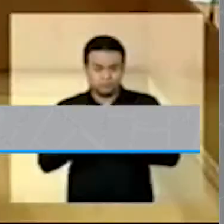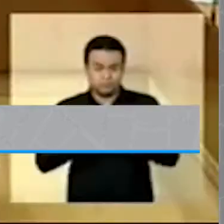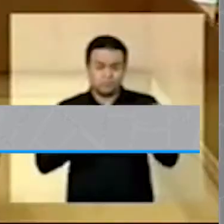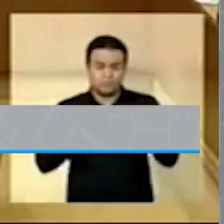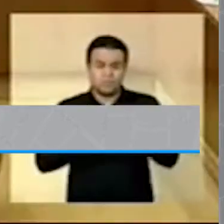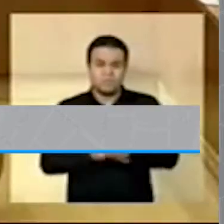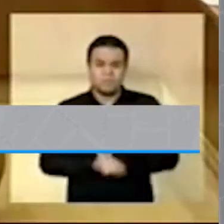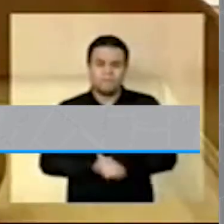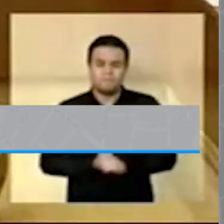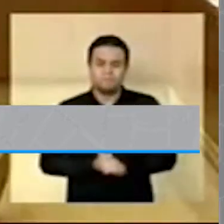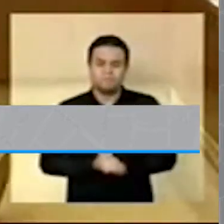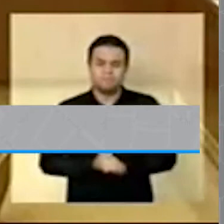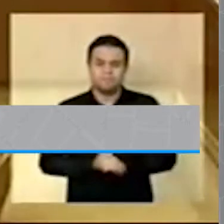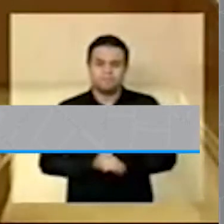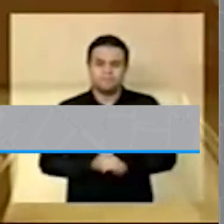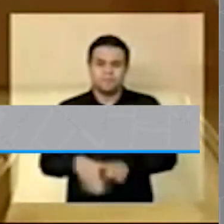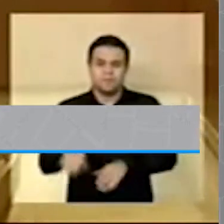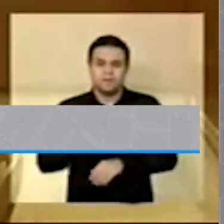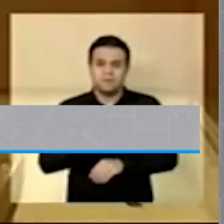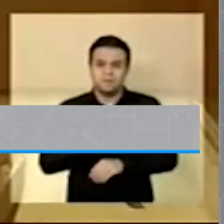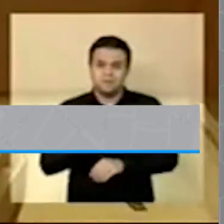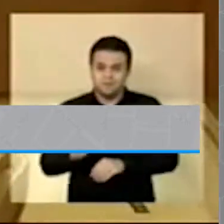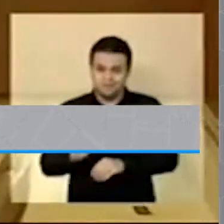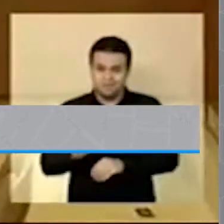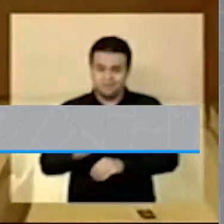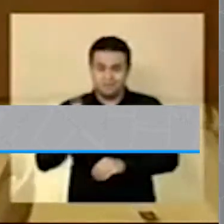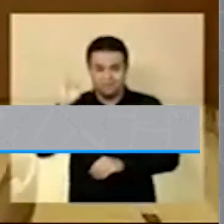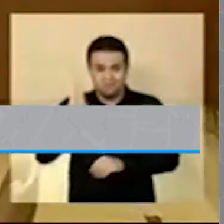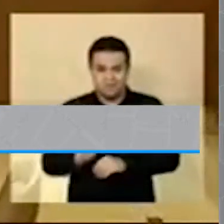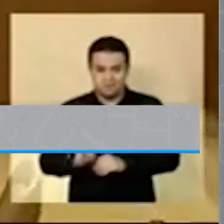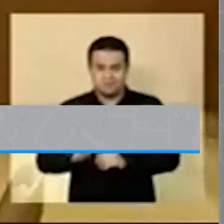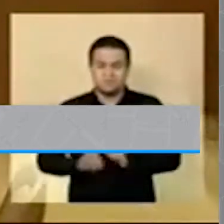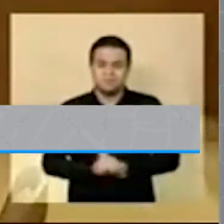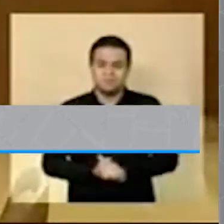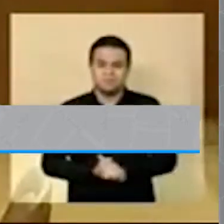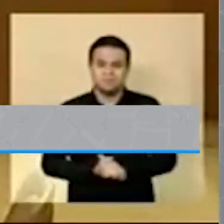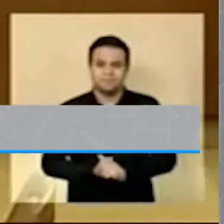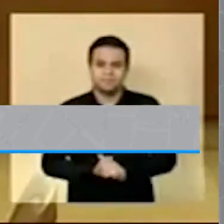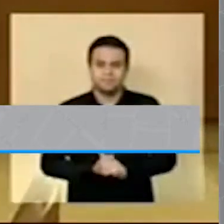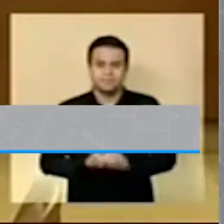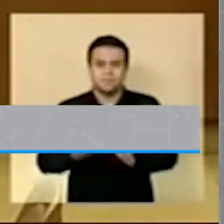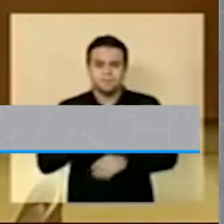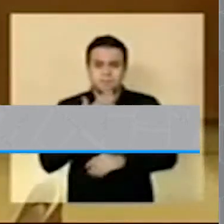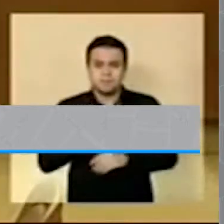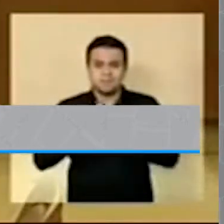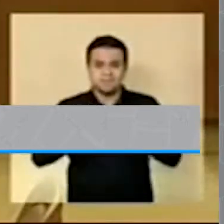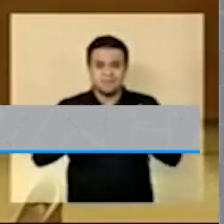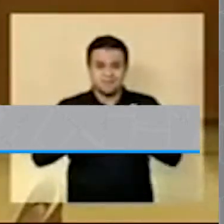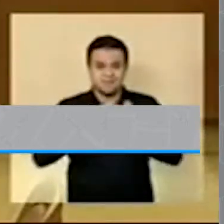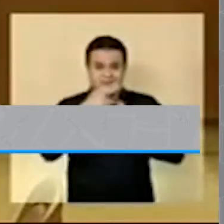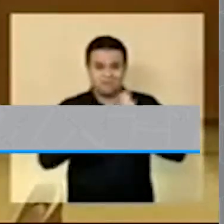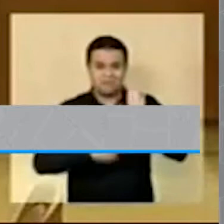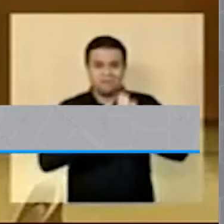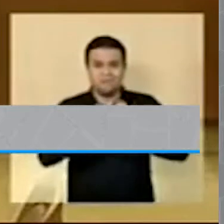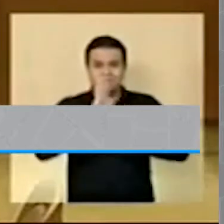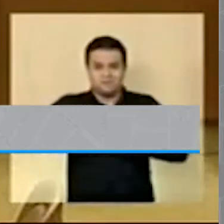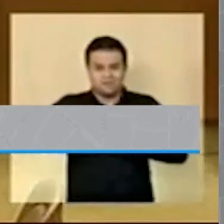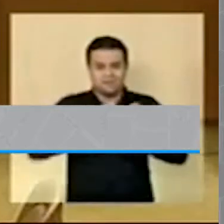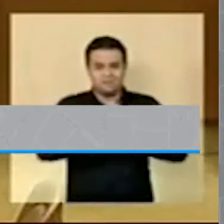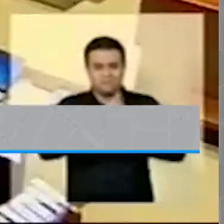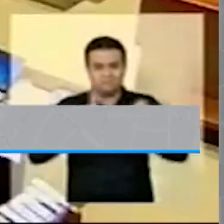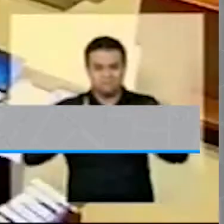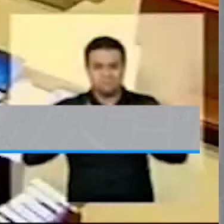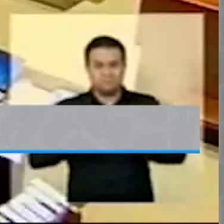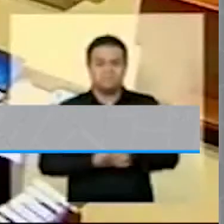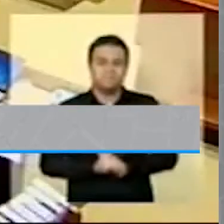jato nesta quarta feira a presidente do supremo ministra cármen lúcia colocou à disposição de seus colegas já nos próximos dias